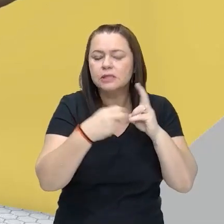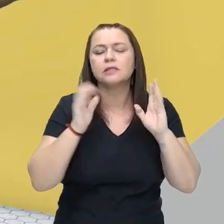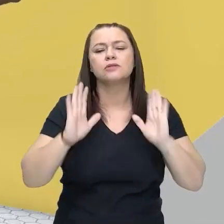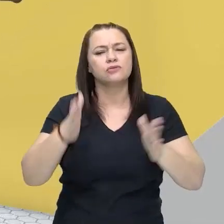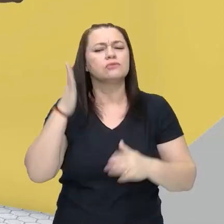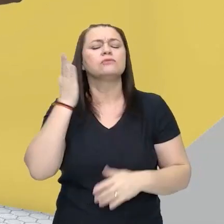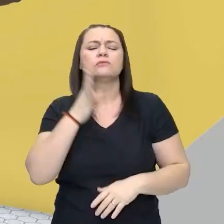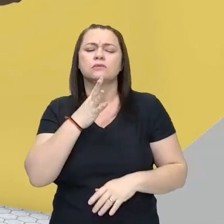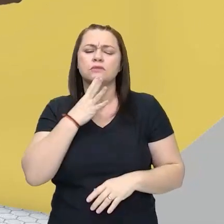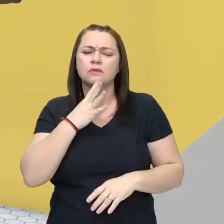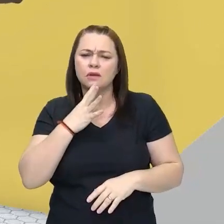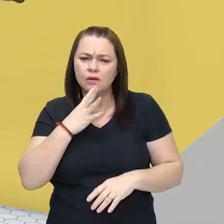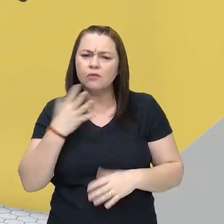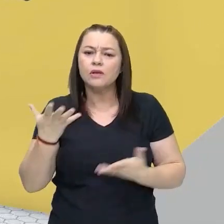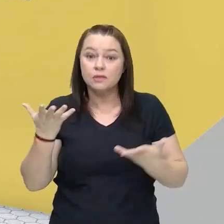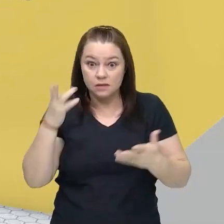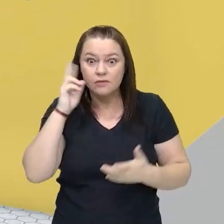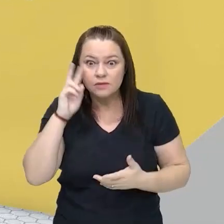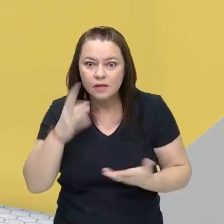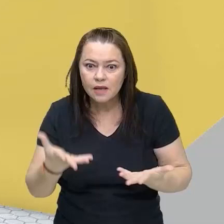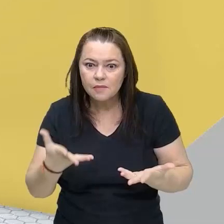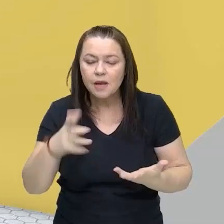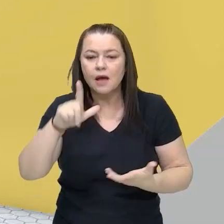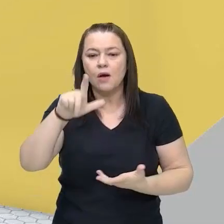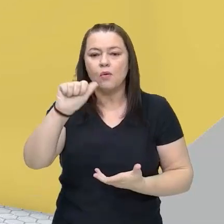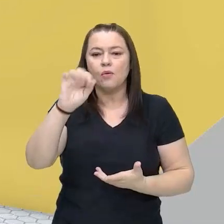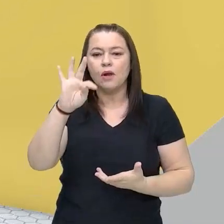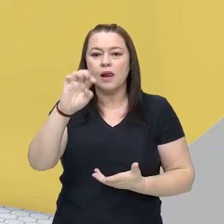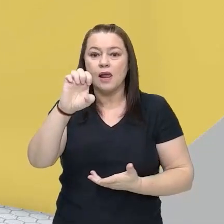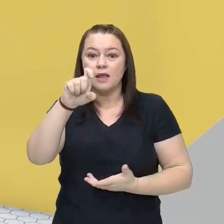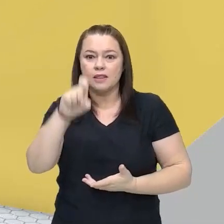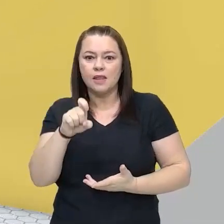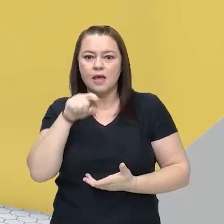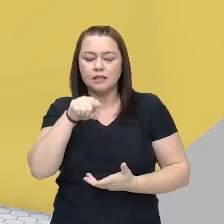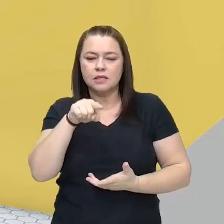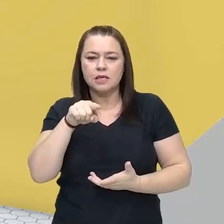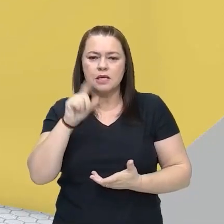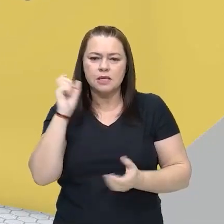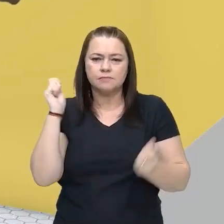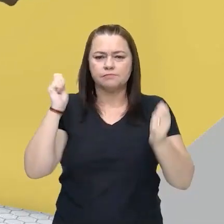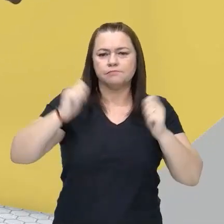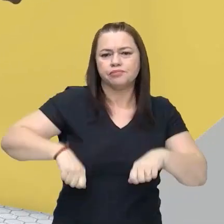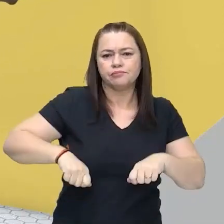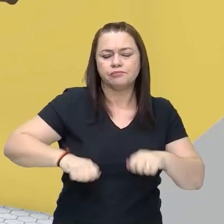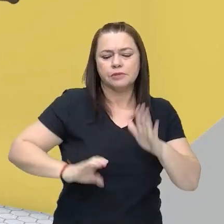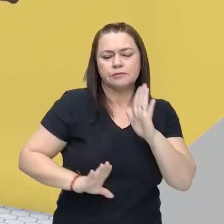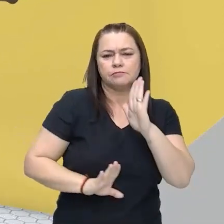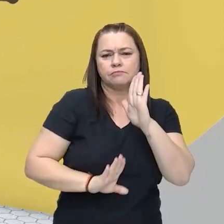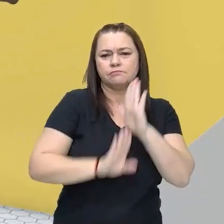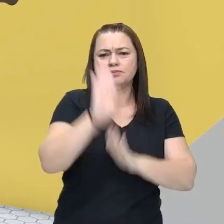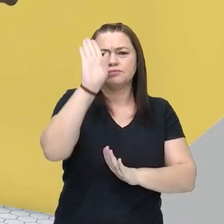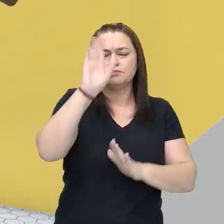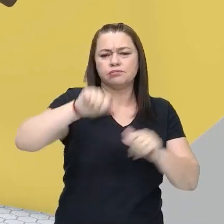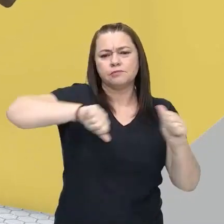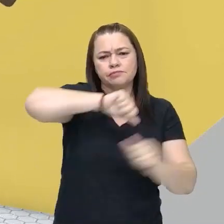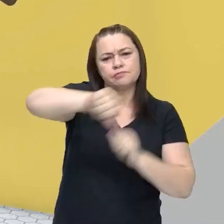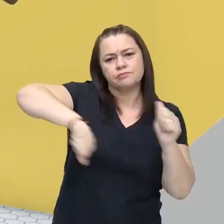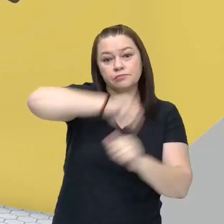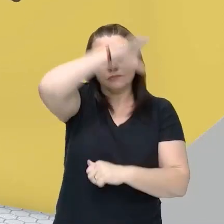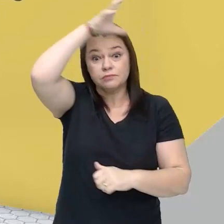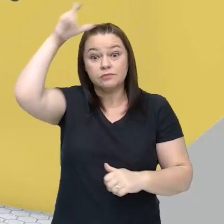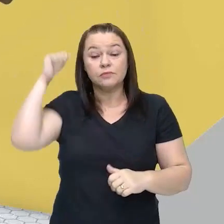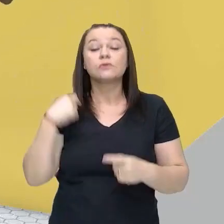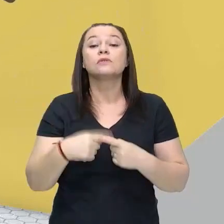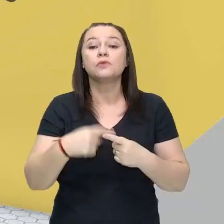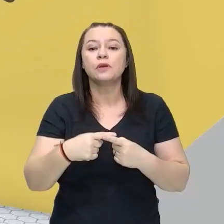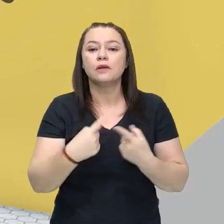Você lembra, rapaz? É o látex. Esse produto aqui ele permitiu que nós tivéssemos um crescimento gigante. E por que esse crescimento? Porque a